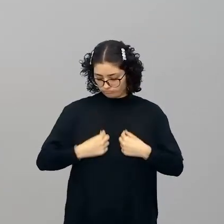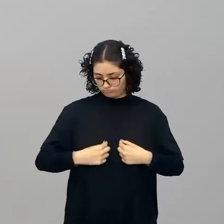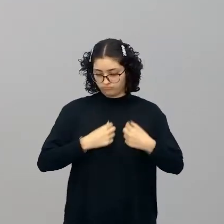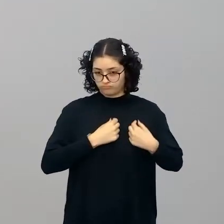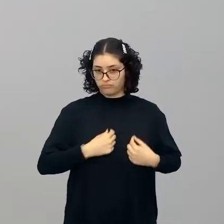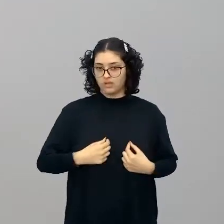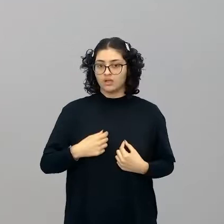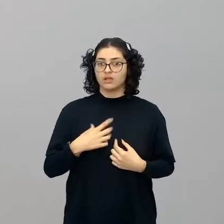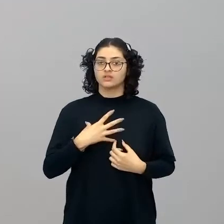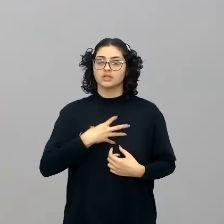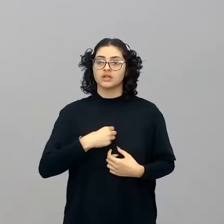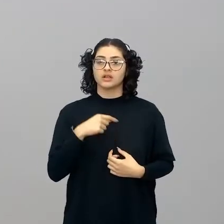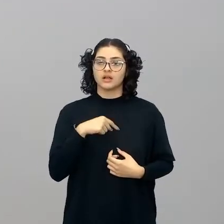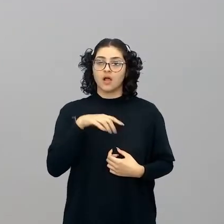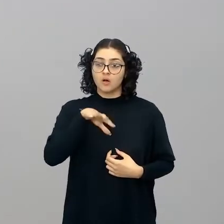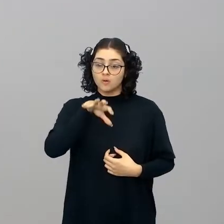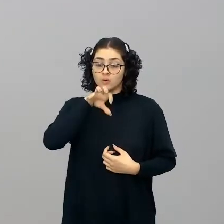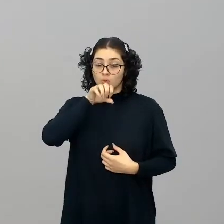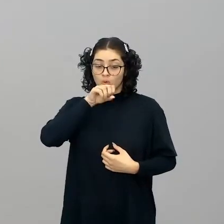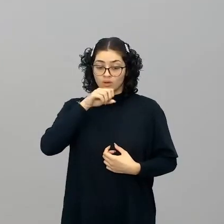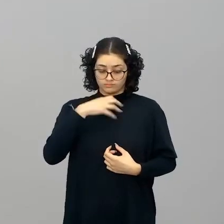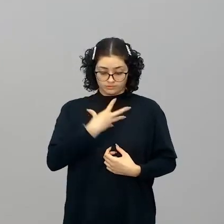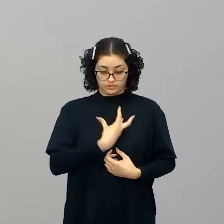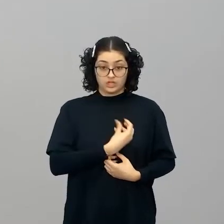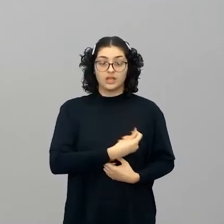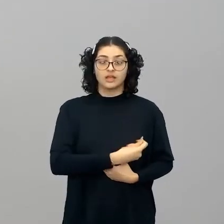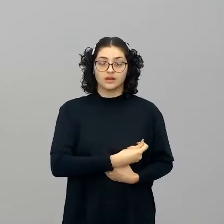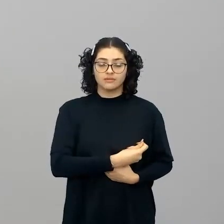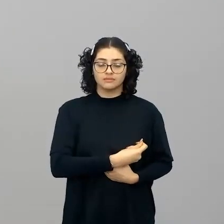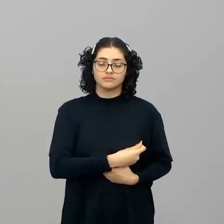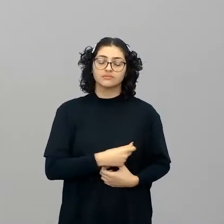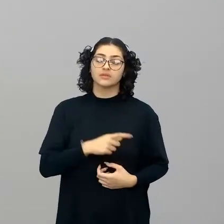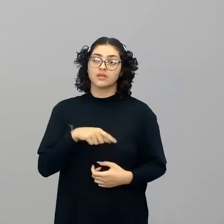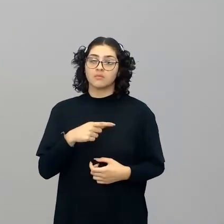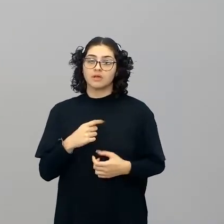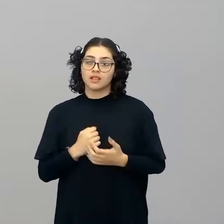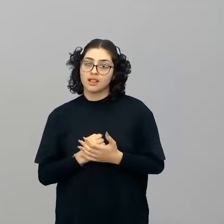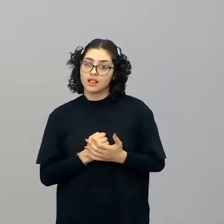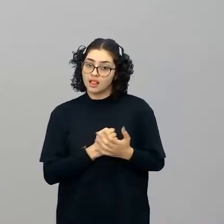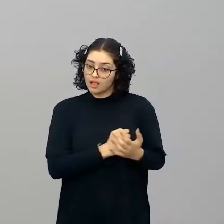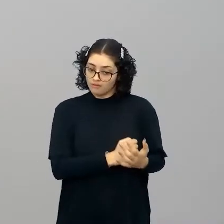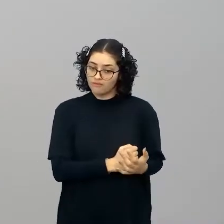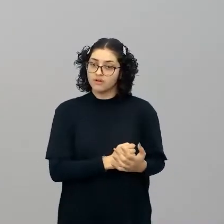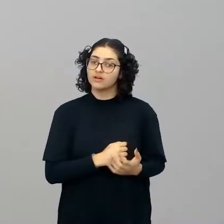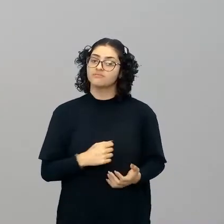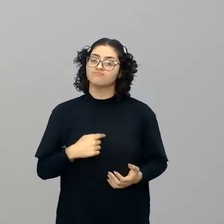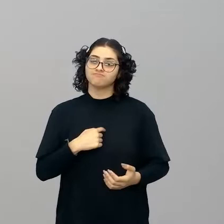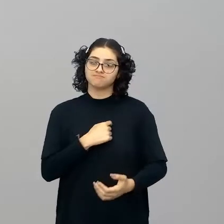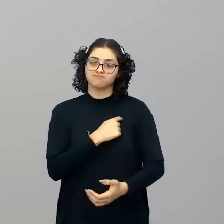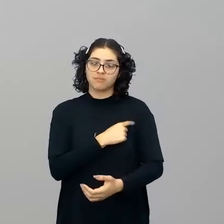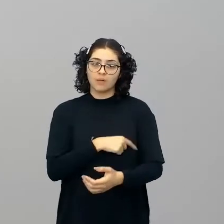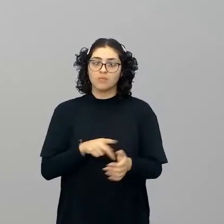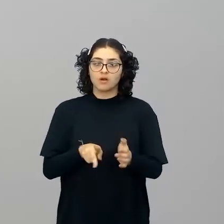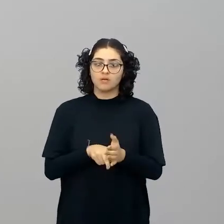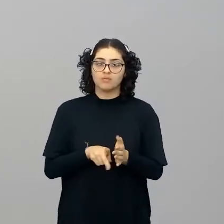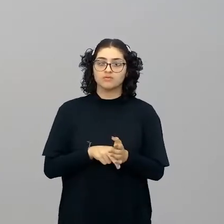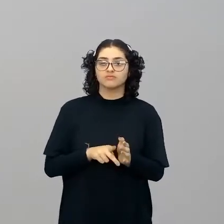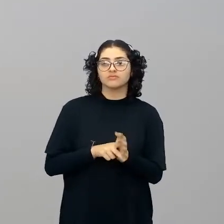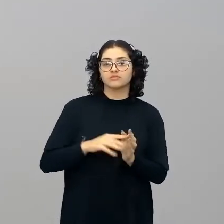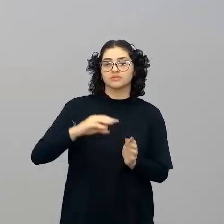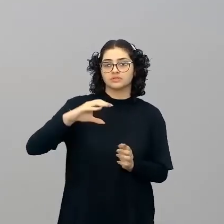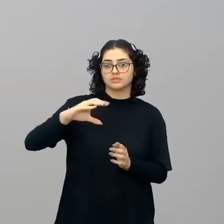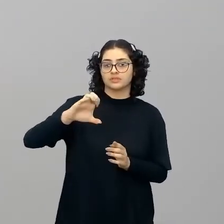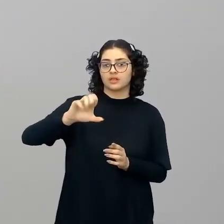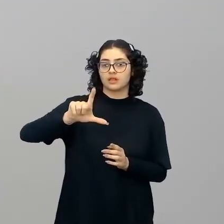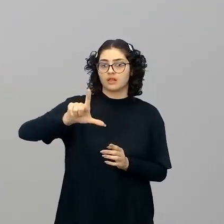retiram esse oxigênio que está presente ali nos alvéolos e transportam esse oxigênio para as nossas células. Quando a